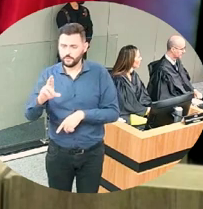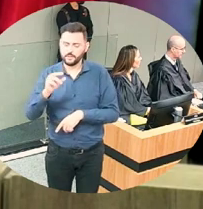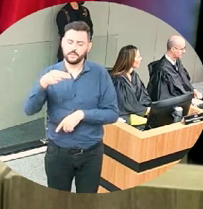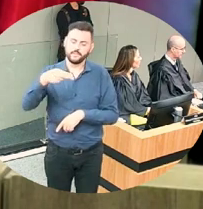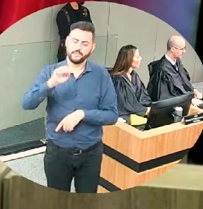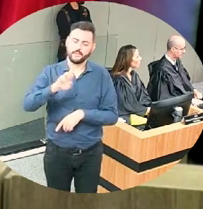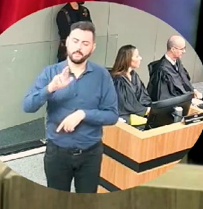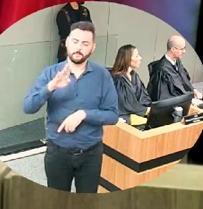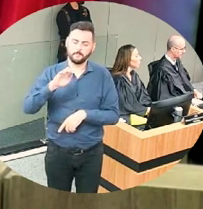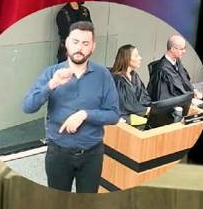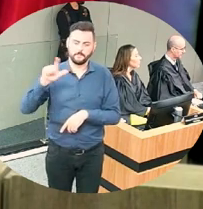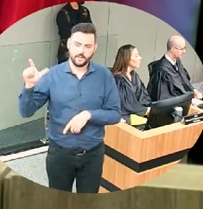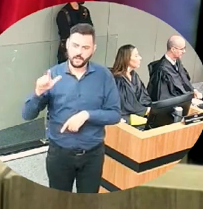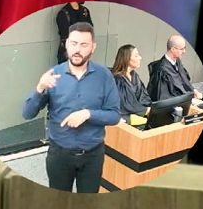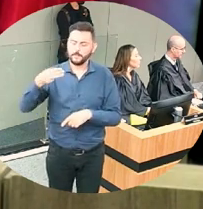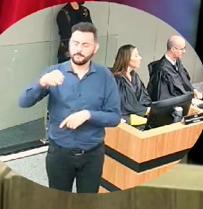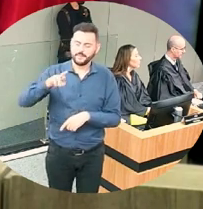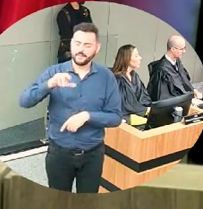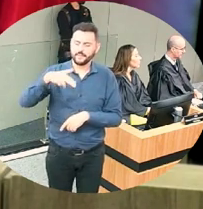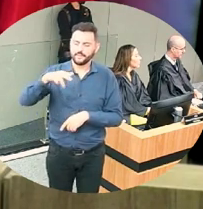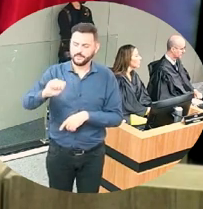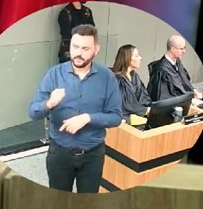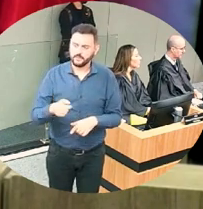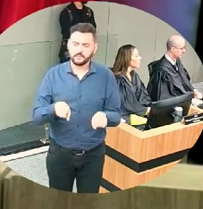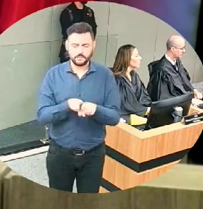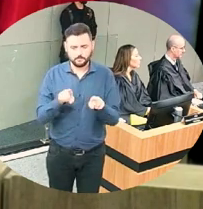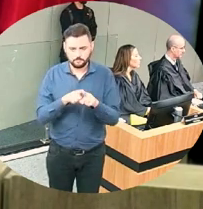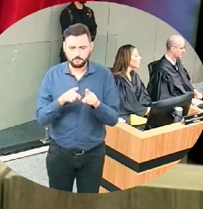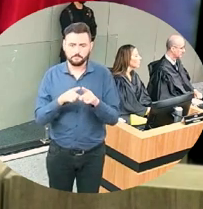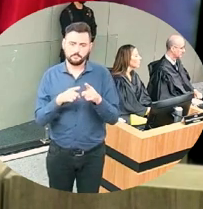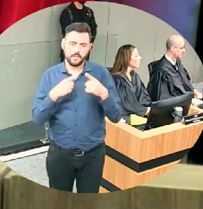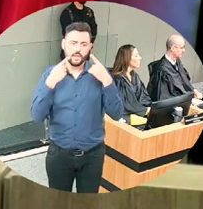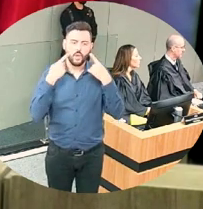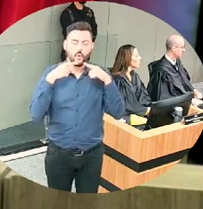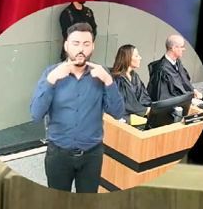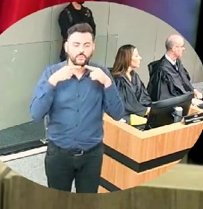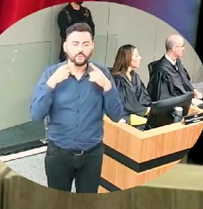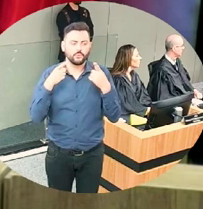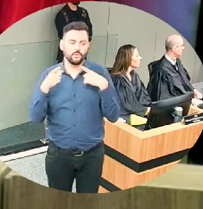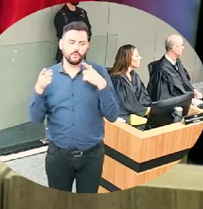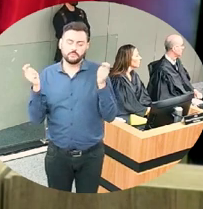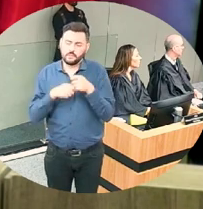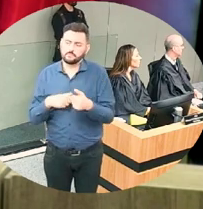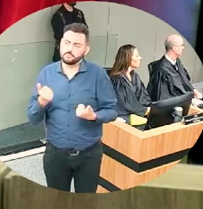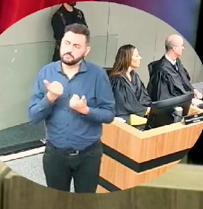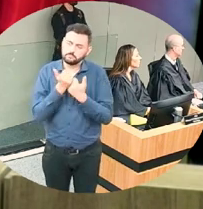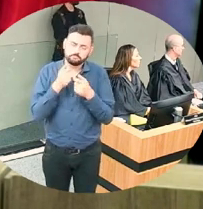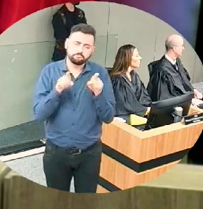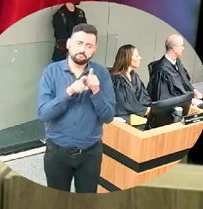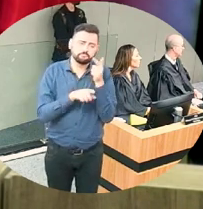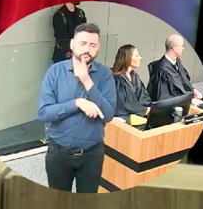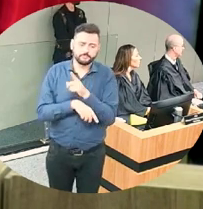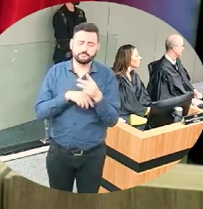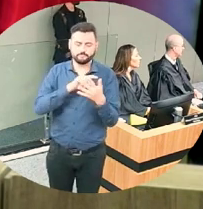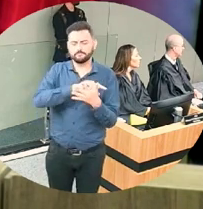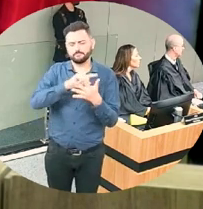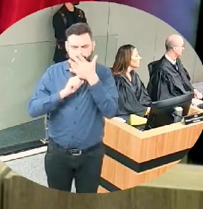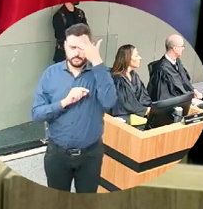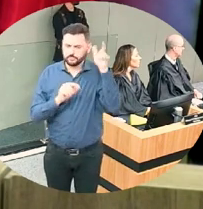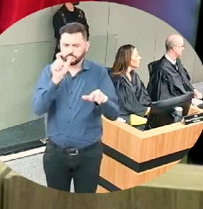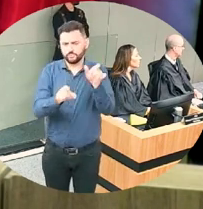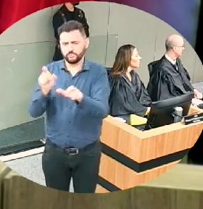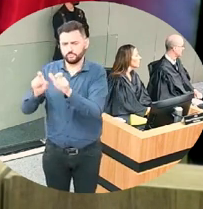Mirna ouvidora Desembargador Roberto basilone Ouvidor substituto a experiência e o currículo de vossas